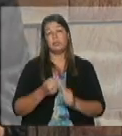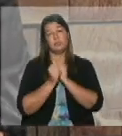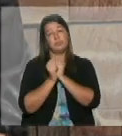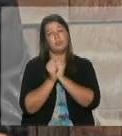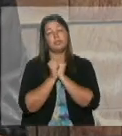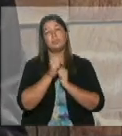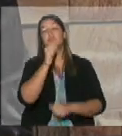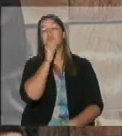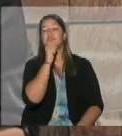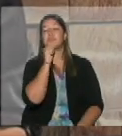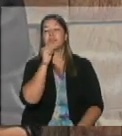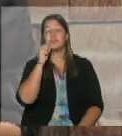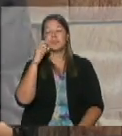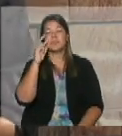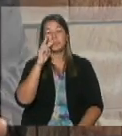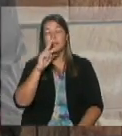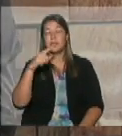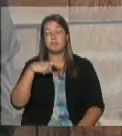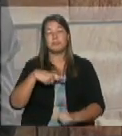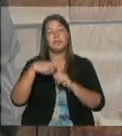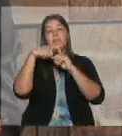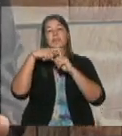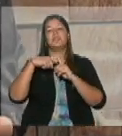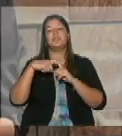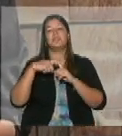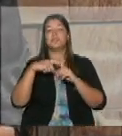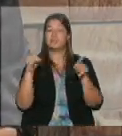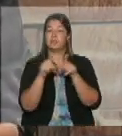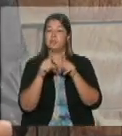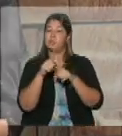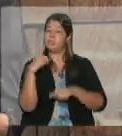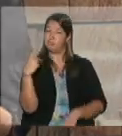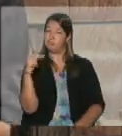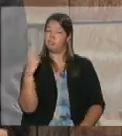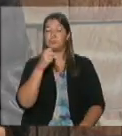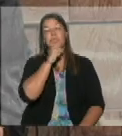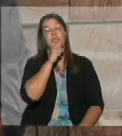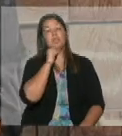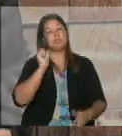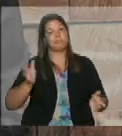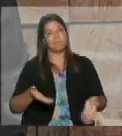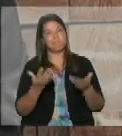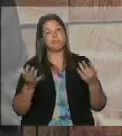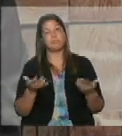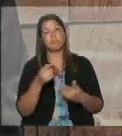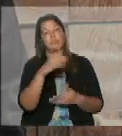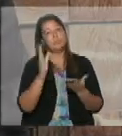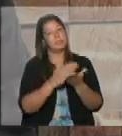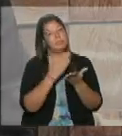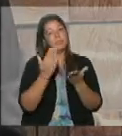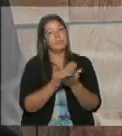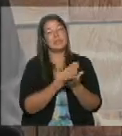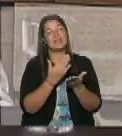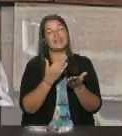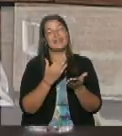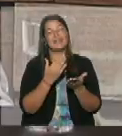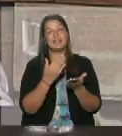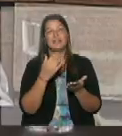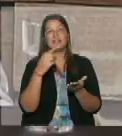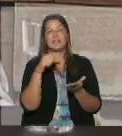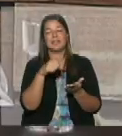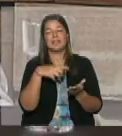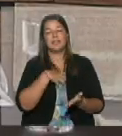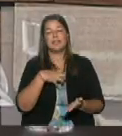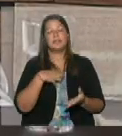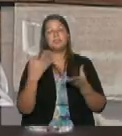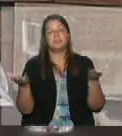na sua vida prática? E até por ela ter te incentivado um pouco a leitura, você trouxe um pouco disso para a tua literatura? Claro. Na casa